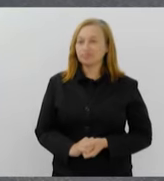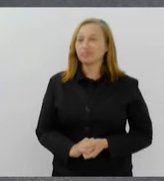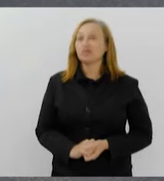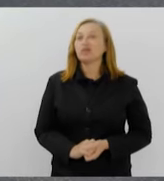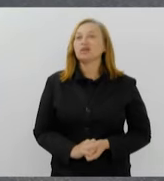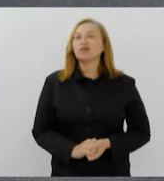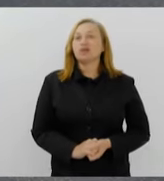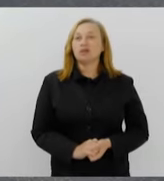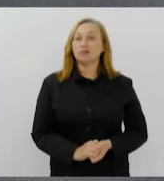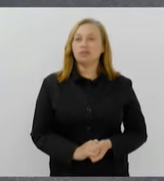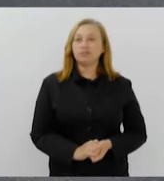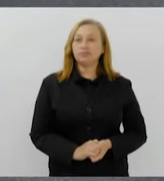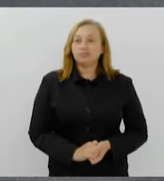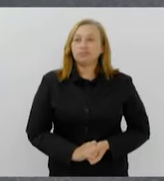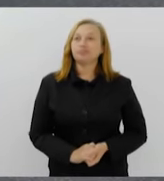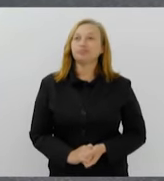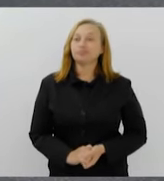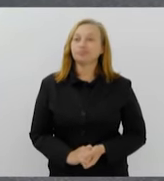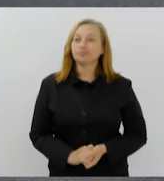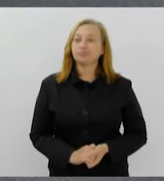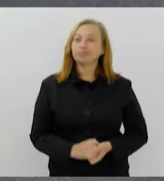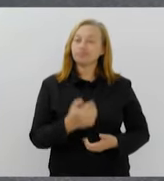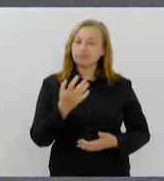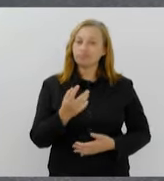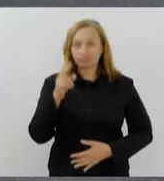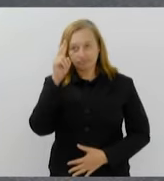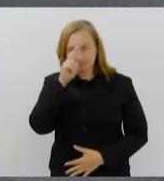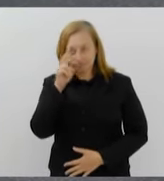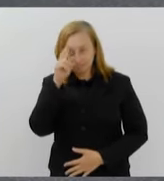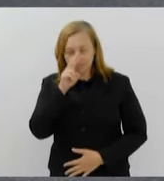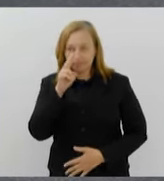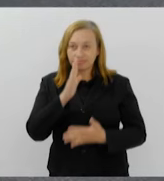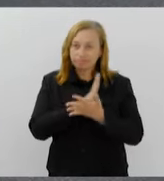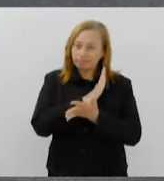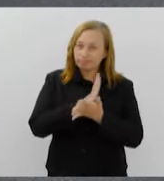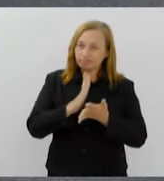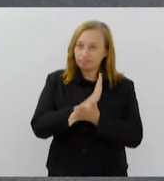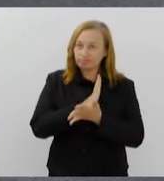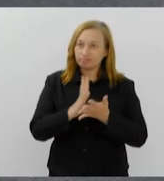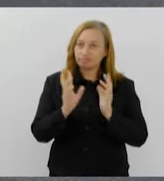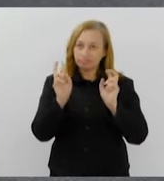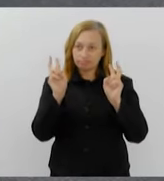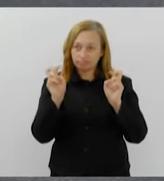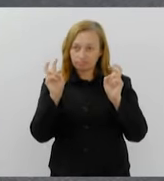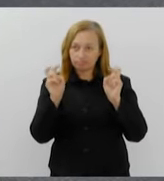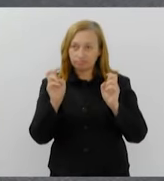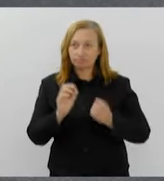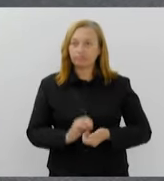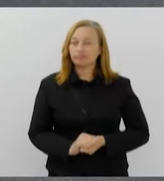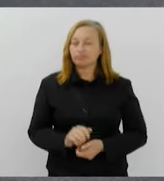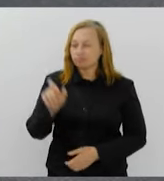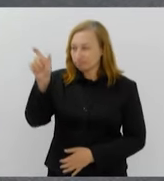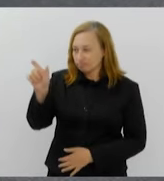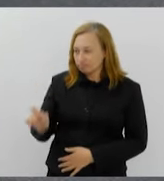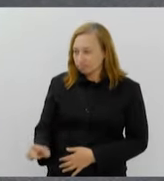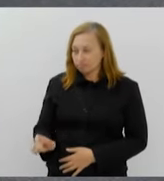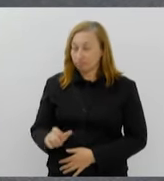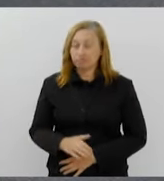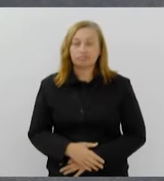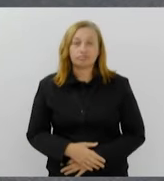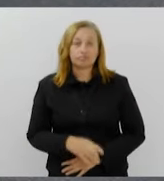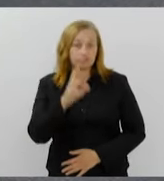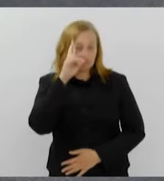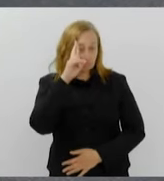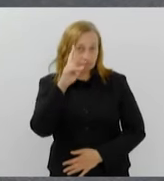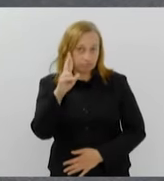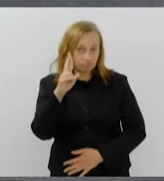Mourinho eu queria que só relembrar algumas coisas n dizer que essa pessoa a qual vossa